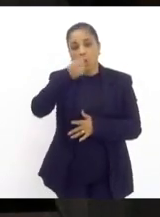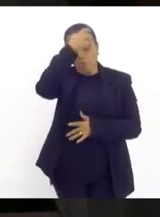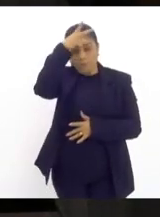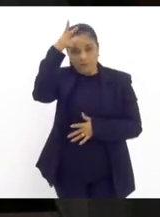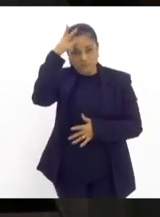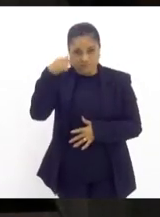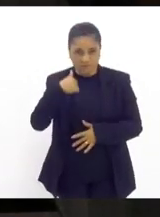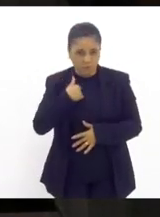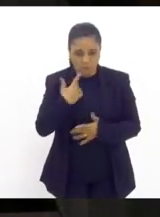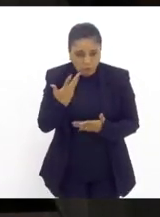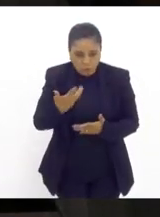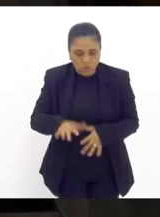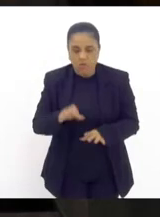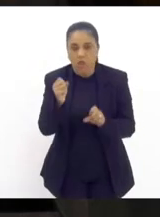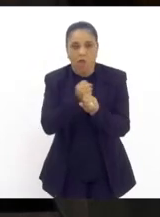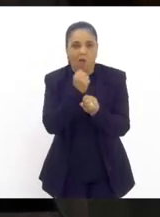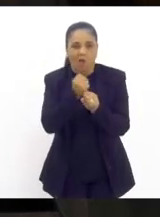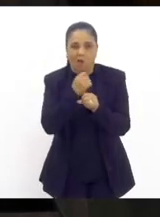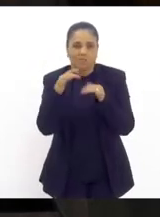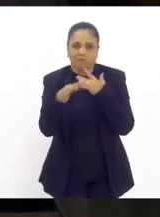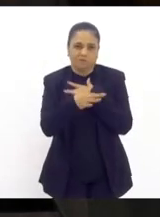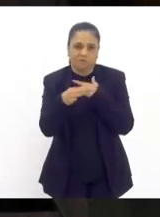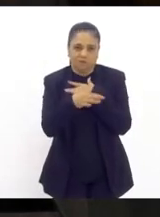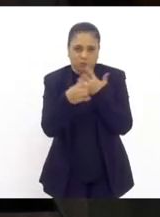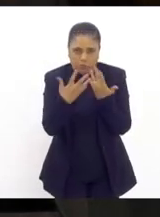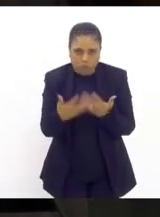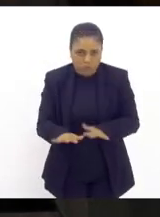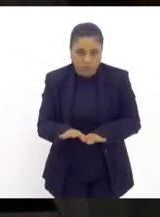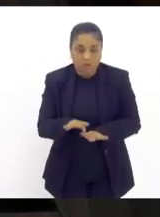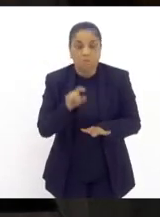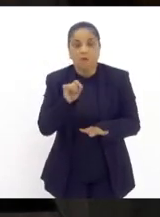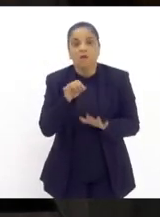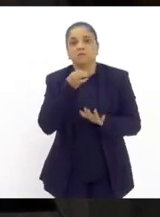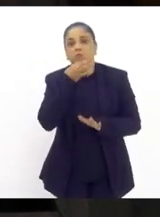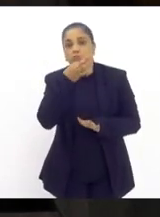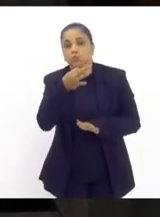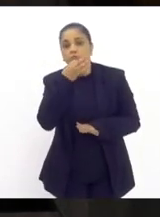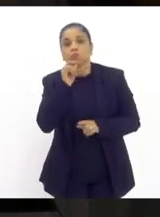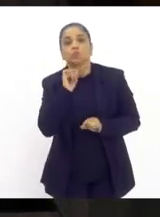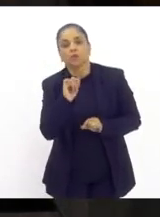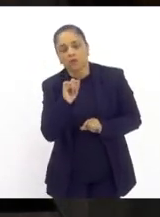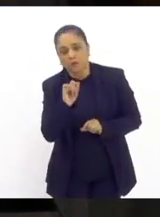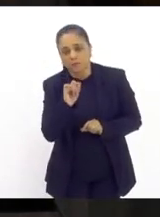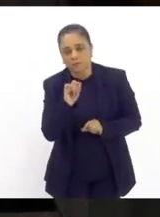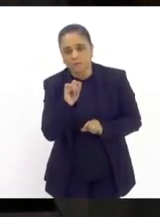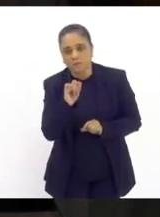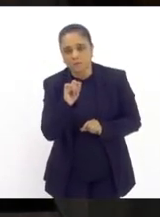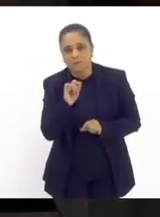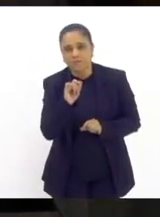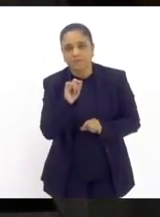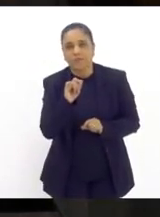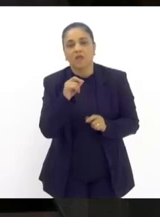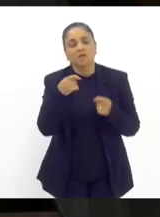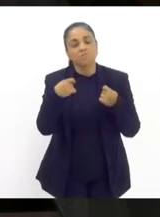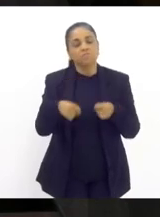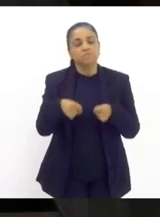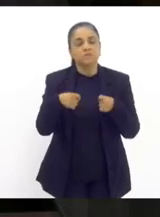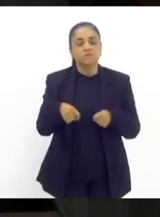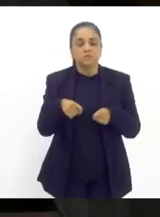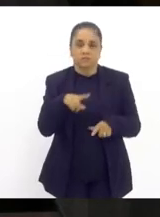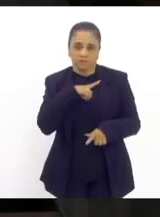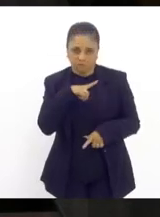Eles não queriam como a cidade não quis mas qual era o argumento E aí eu acho que é necessário que se tenha